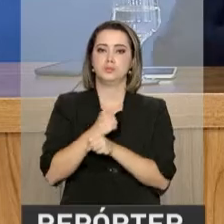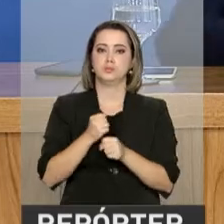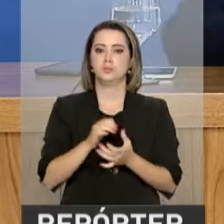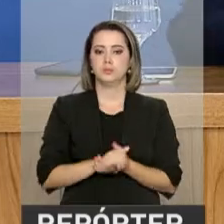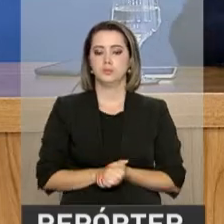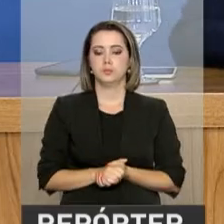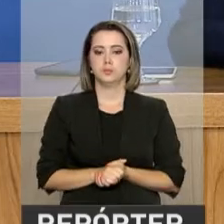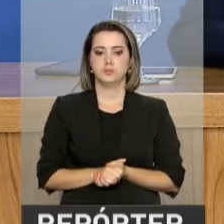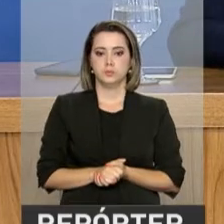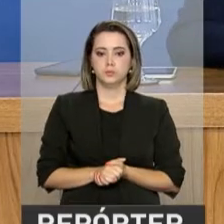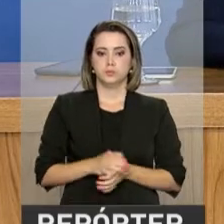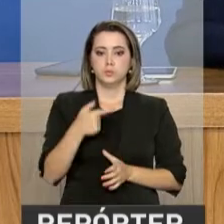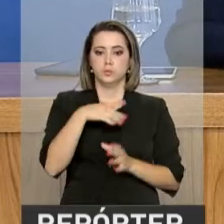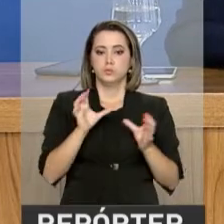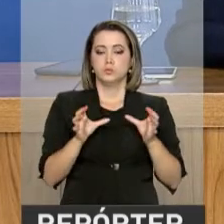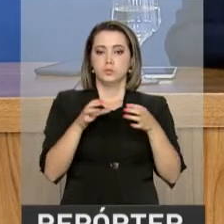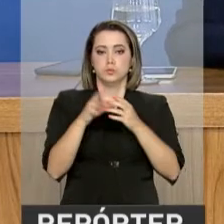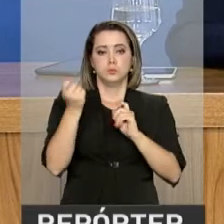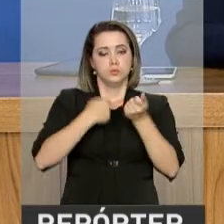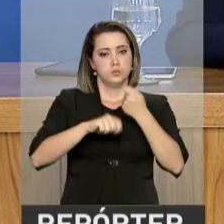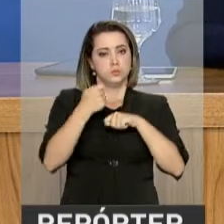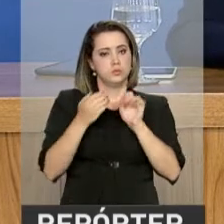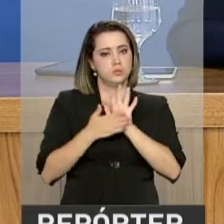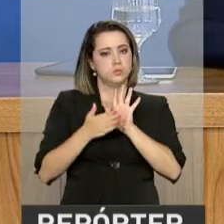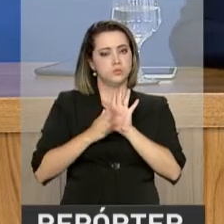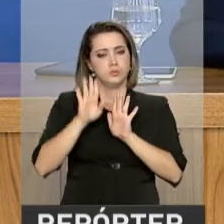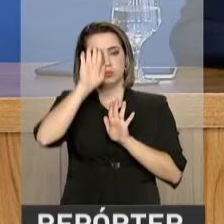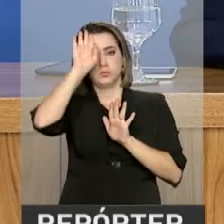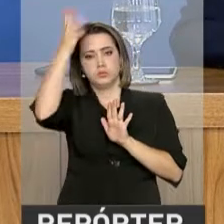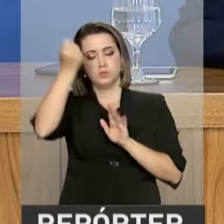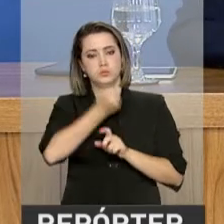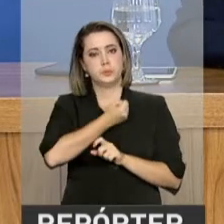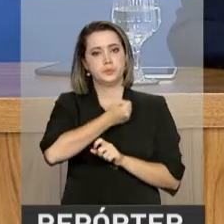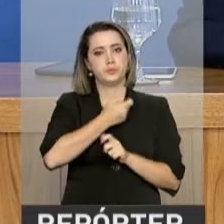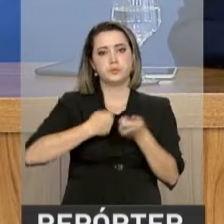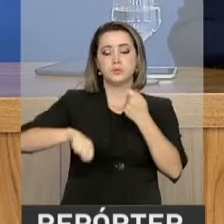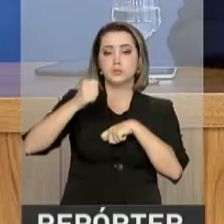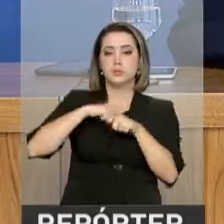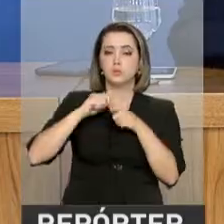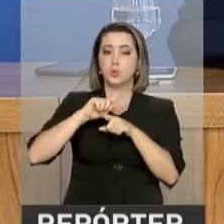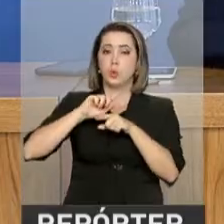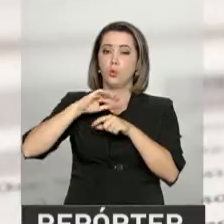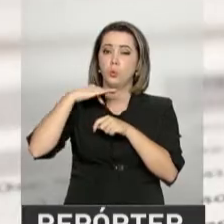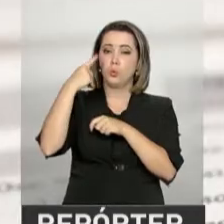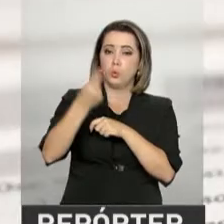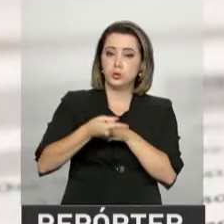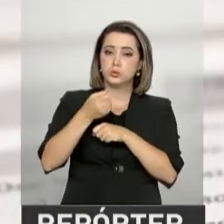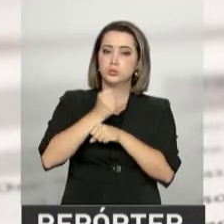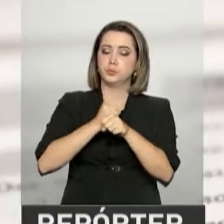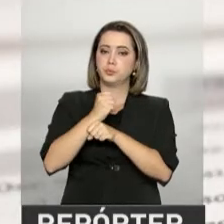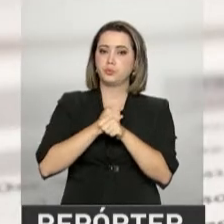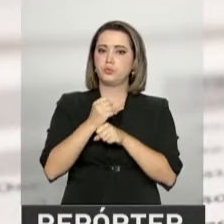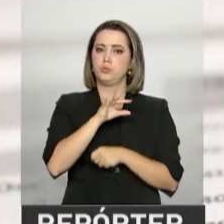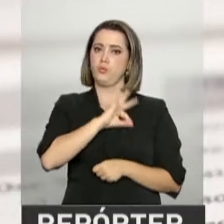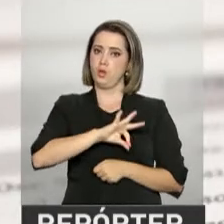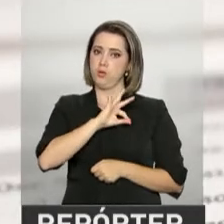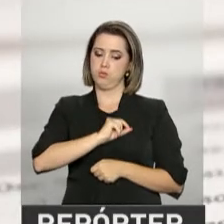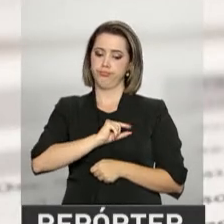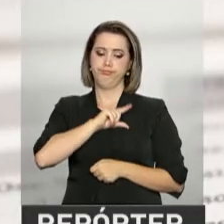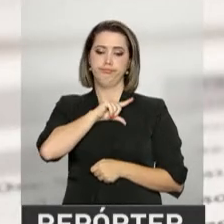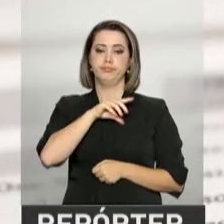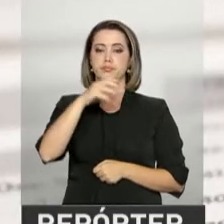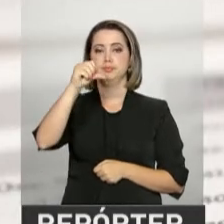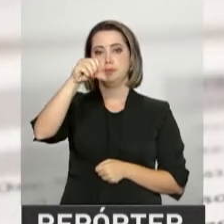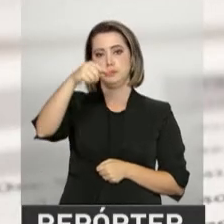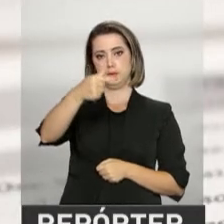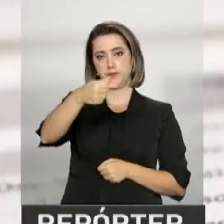a equipe econômica apresentou os principais dados para a economia no ano que vem o salário mínimo de novecentos e setenta e